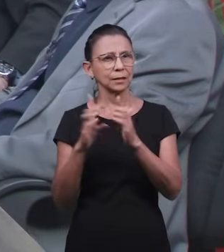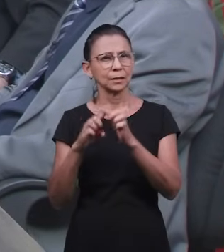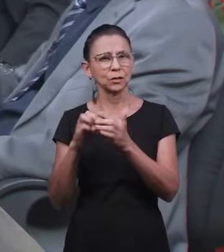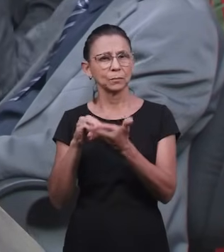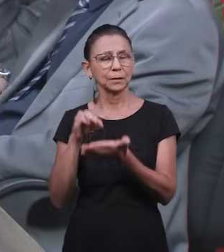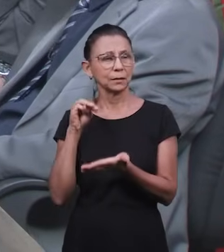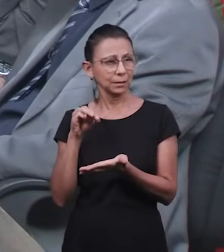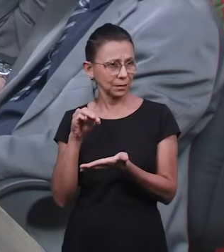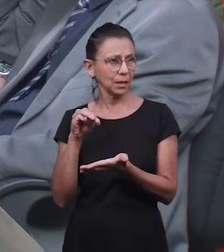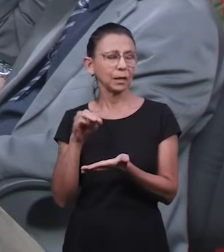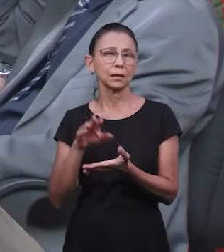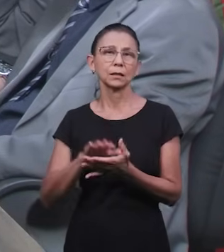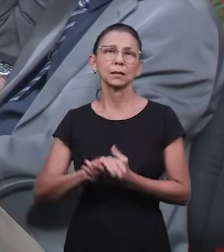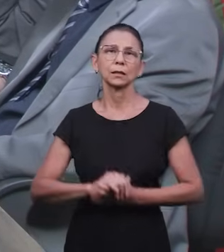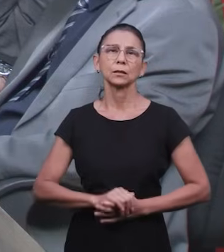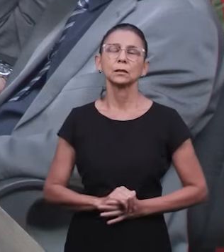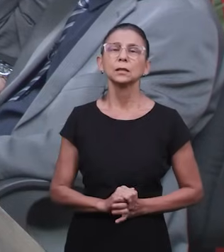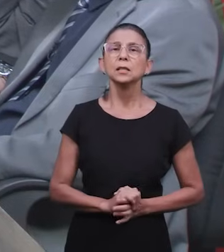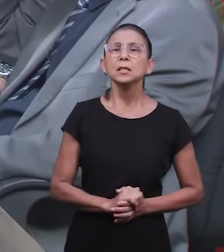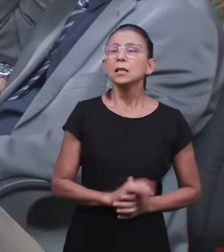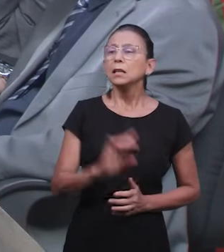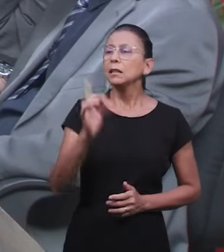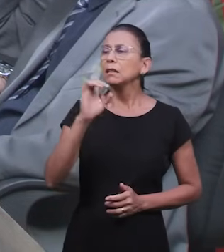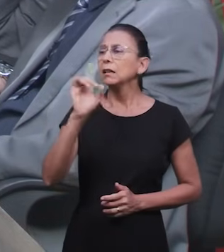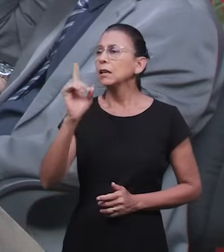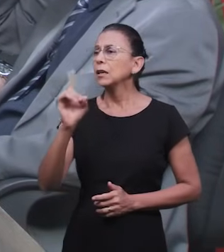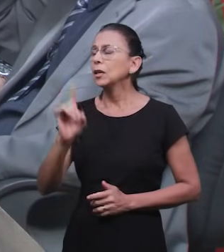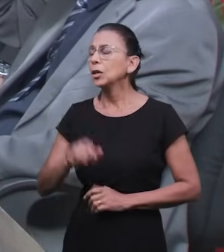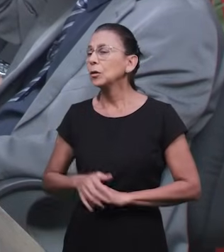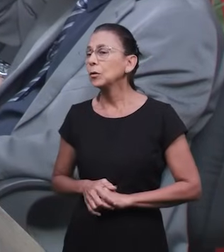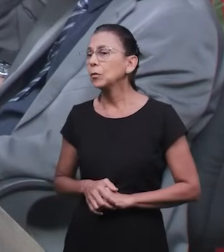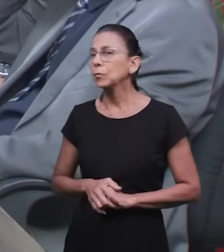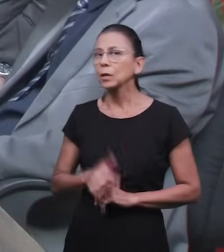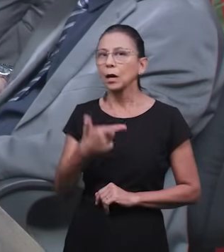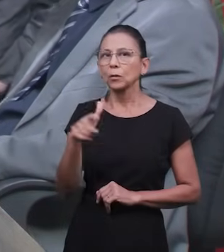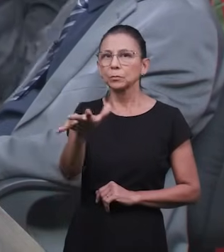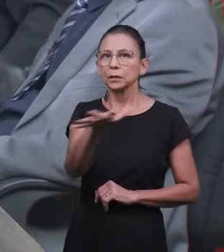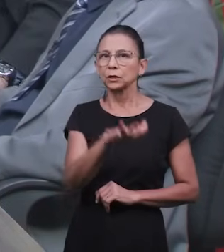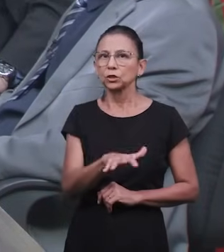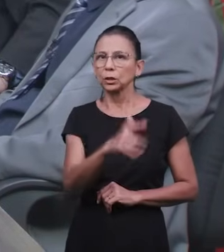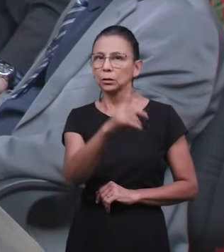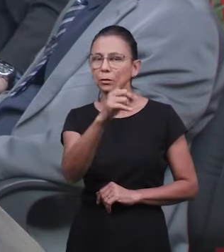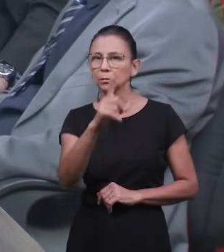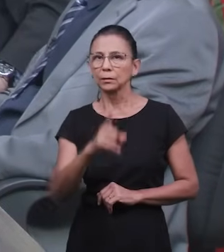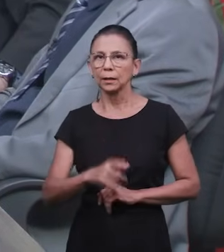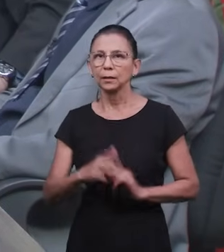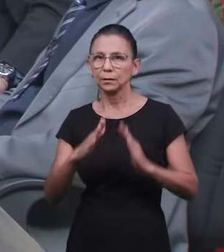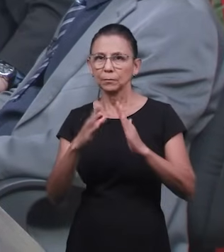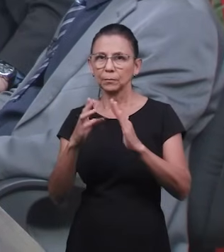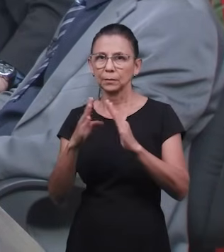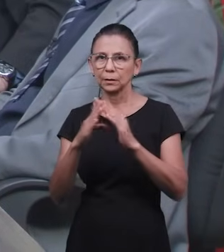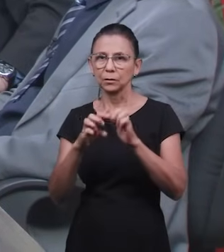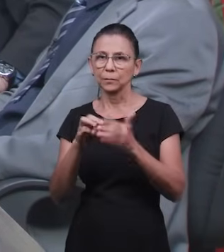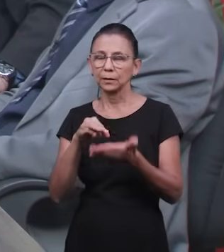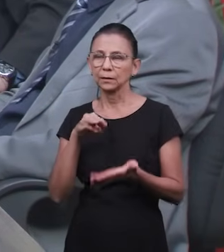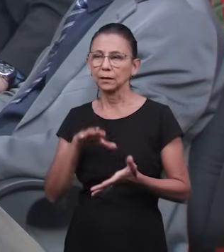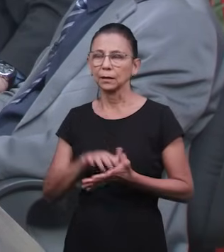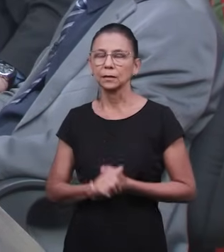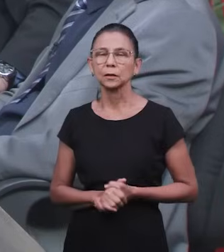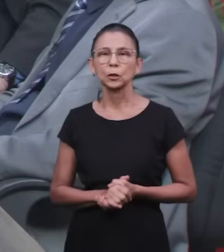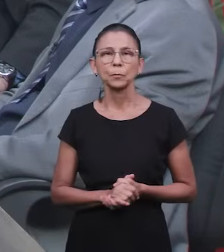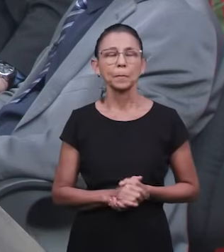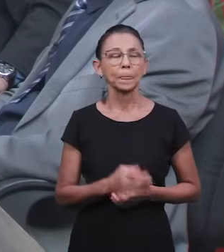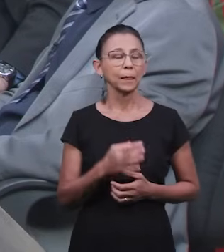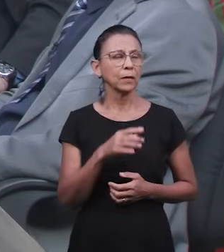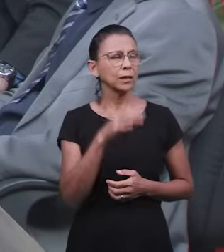não. Alguns de regiões que de fato não há igrejas nossas. Eu falo assim, mas você sabia que nós temos culto todos os dias?